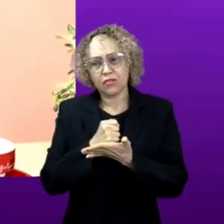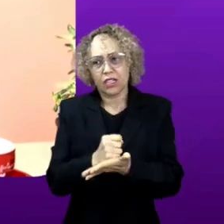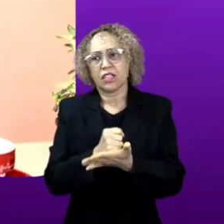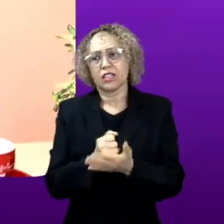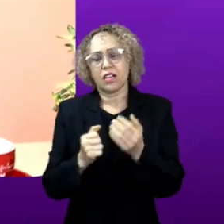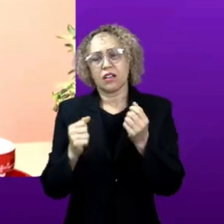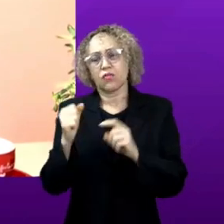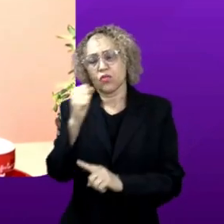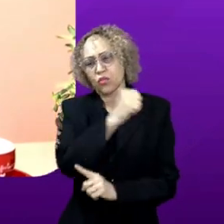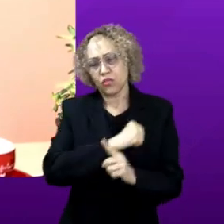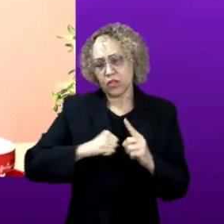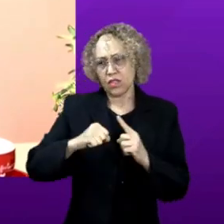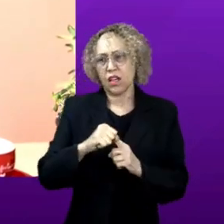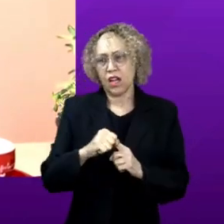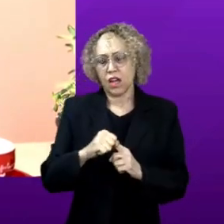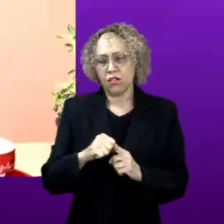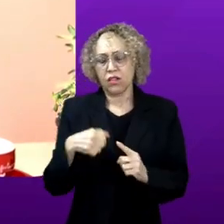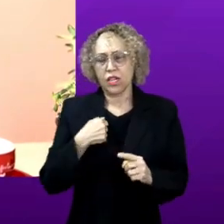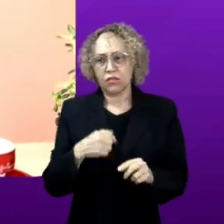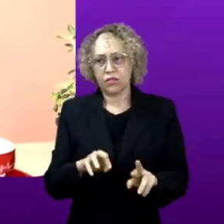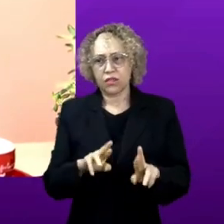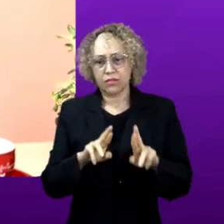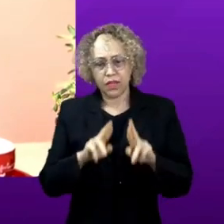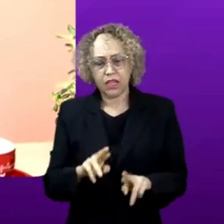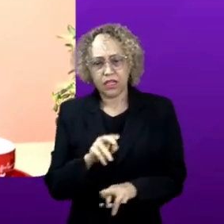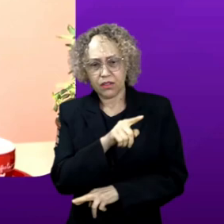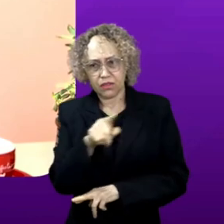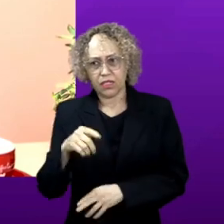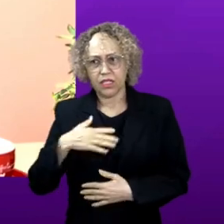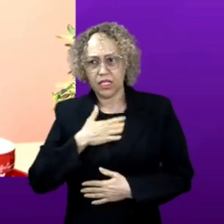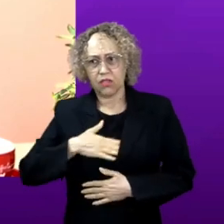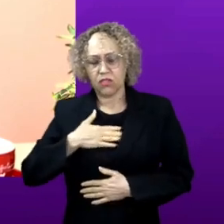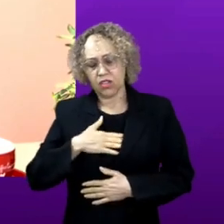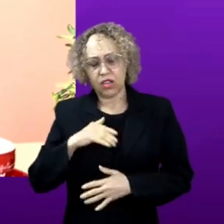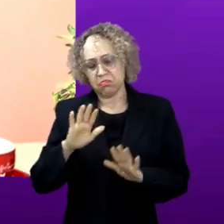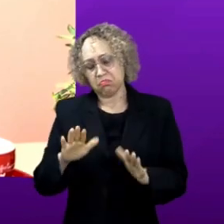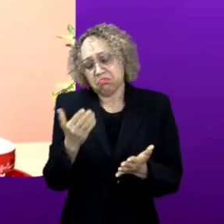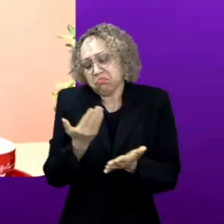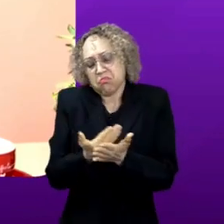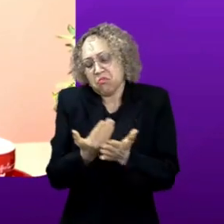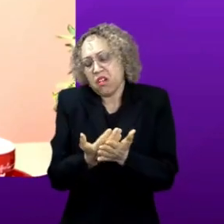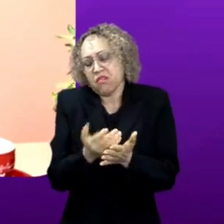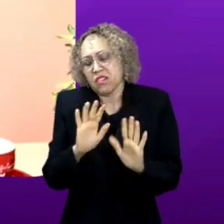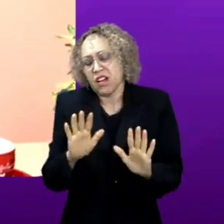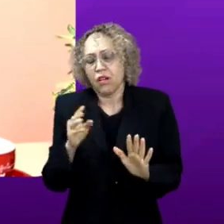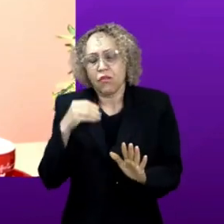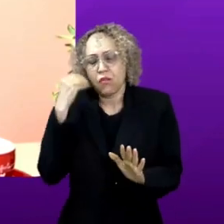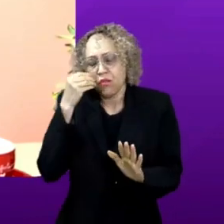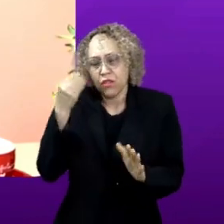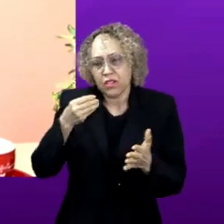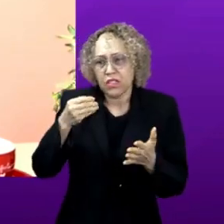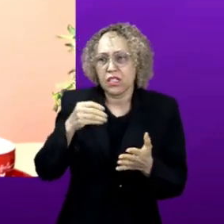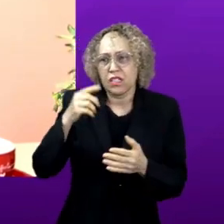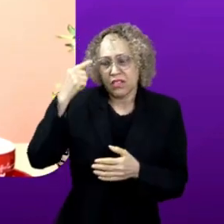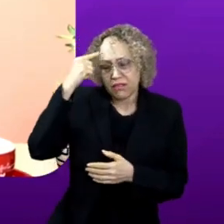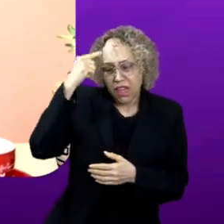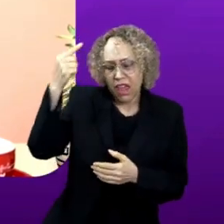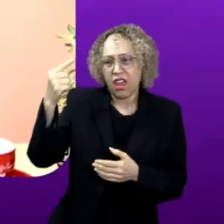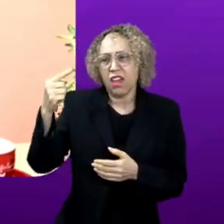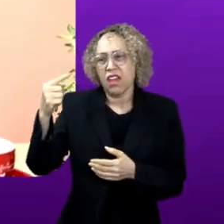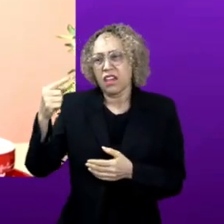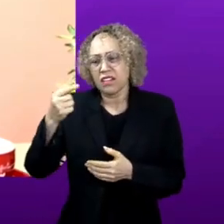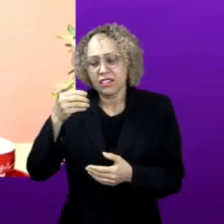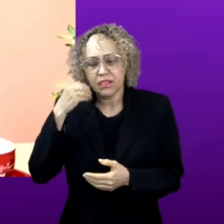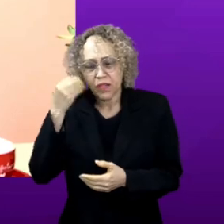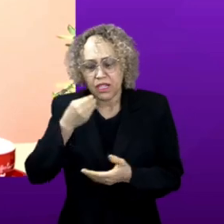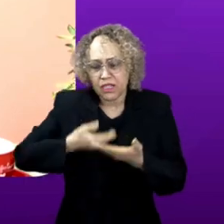que vocês tenham gostado, né, que não foi uma aula, foi mais uma partilha de ideias, de